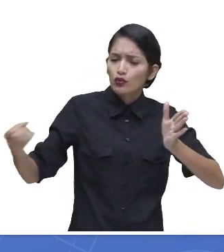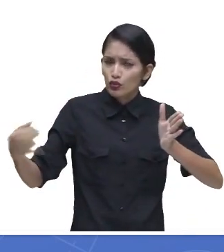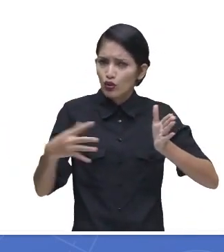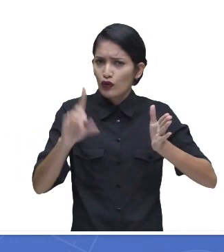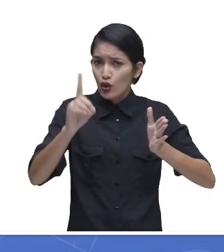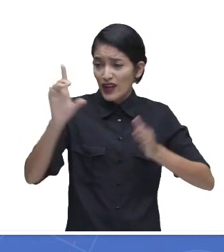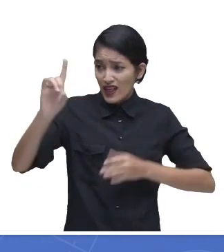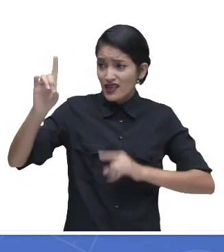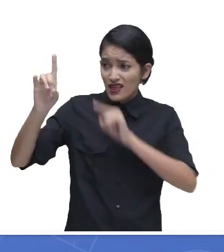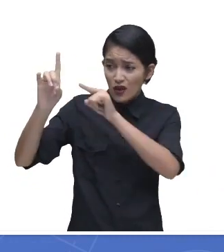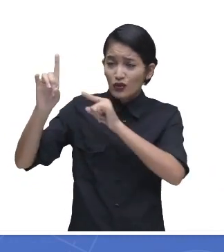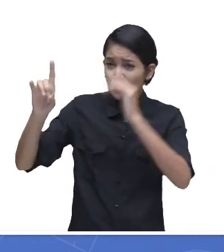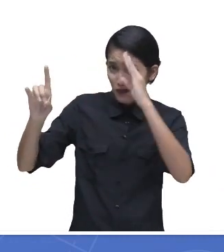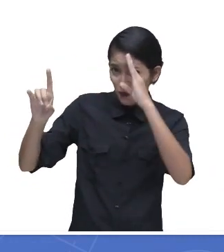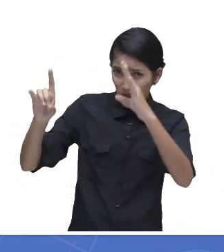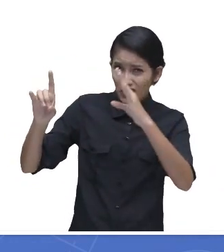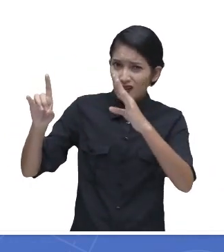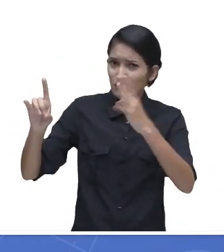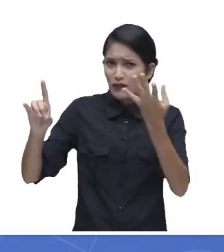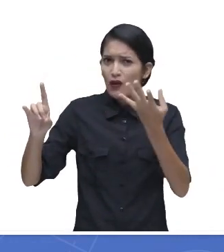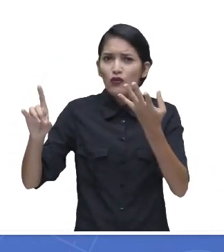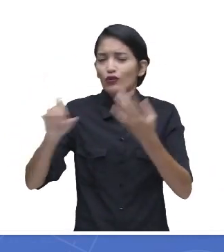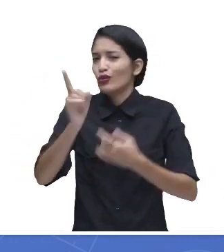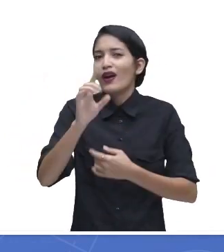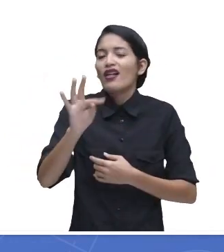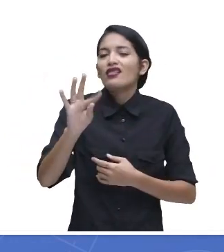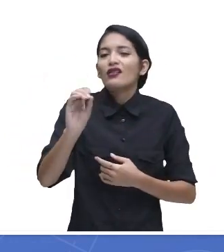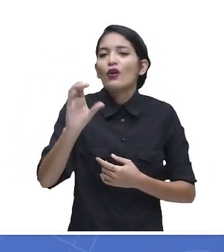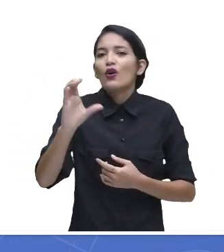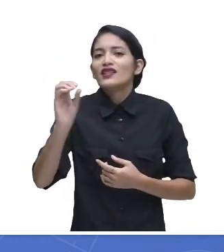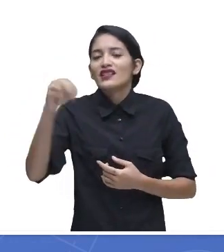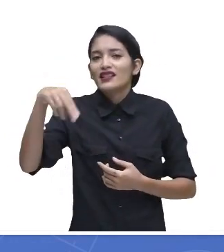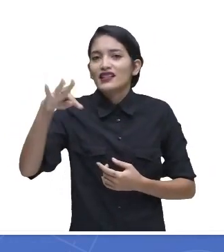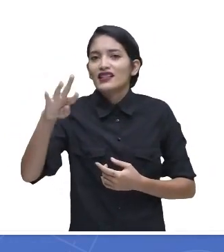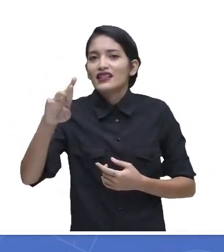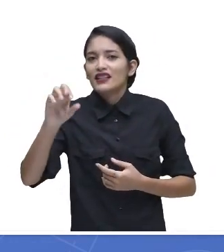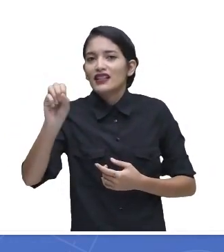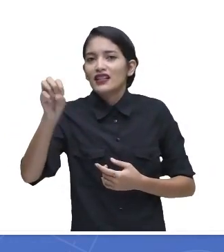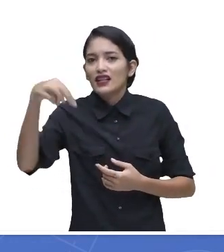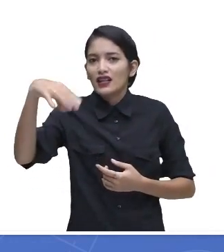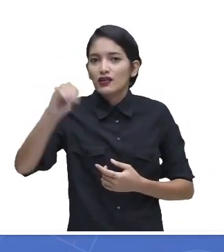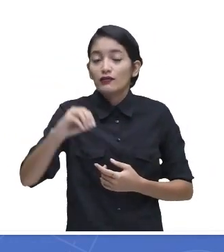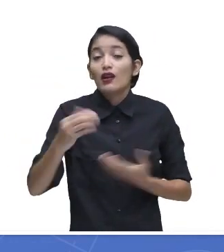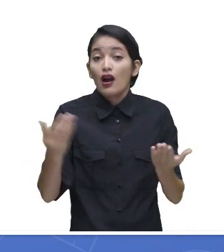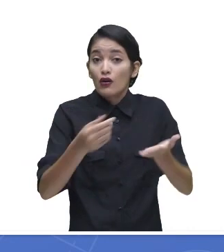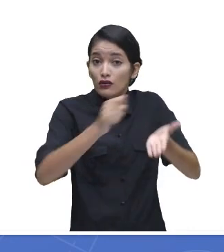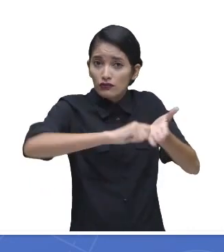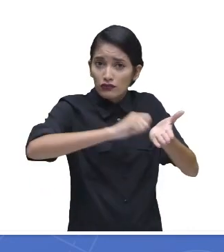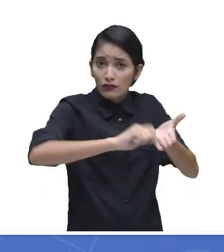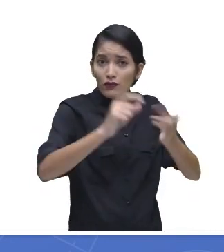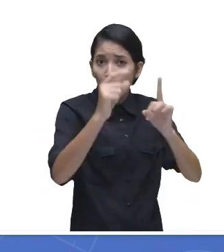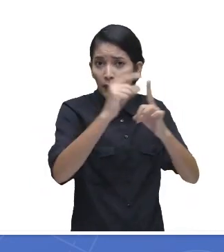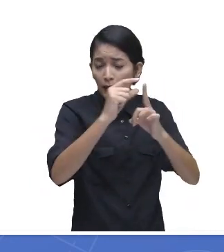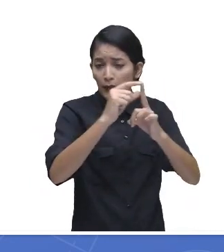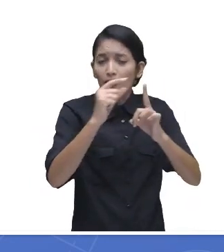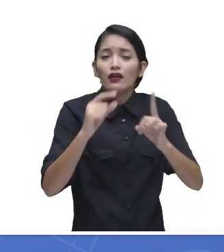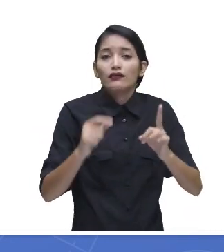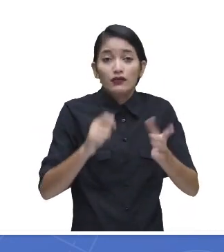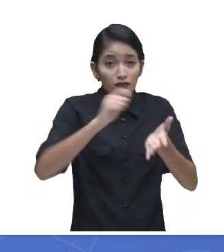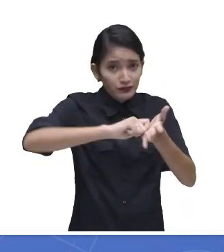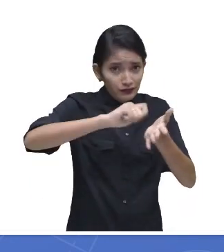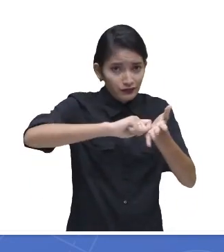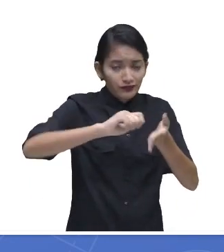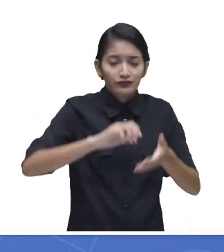Deus que está no centro, não é mais teocentrismo. Anotem no caderno outra palavrinha aí. Anotem.